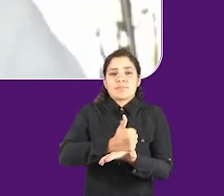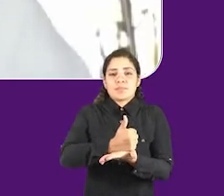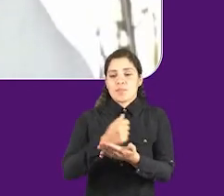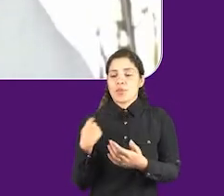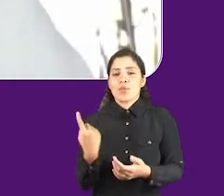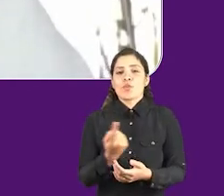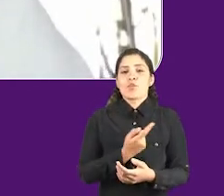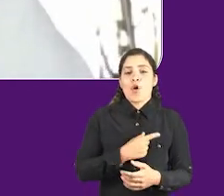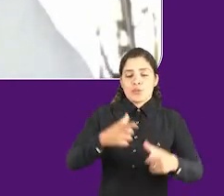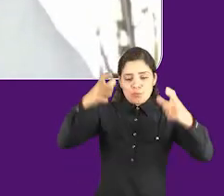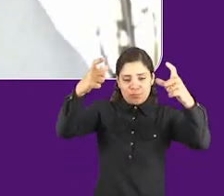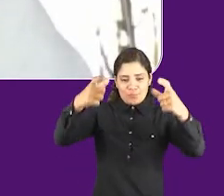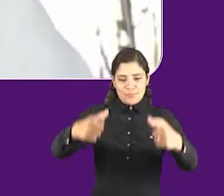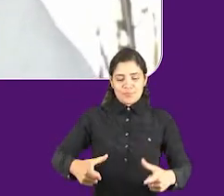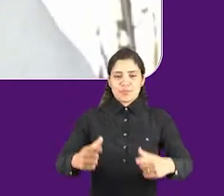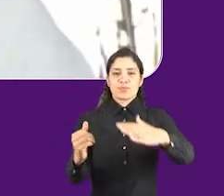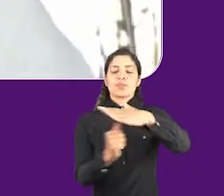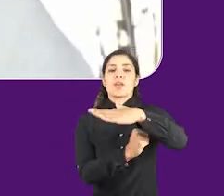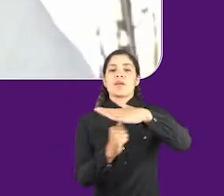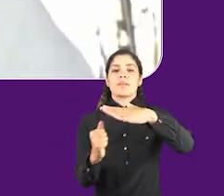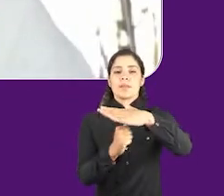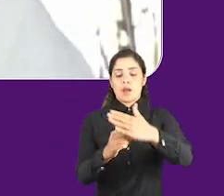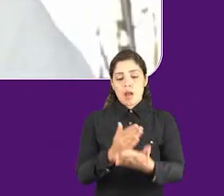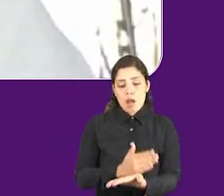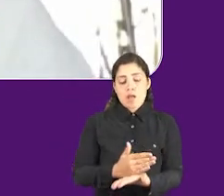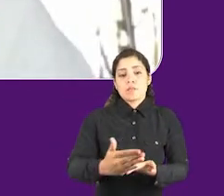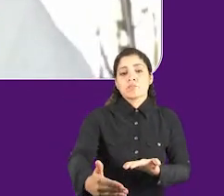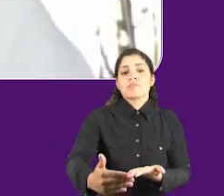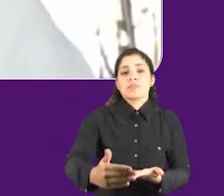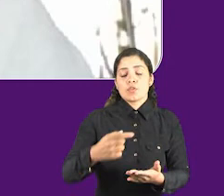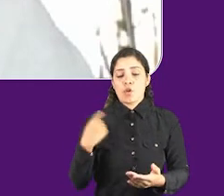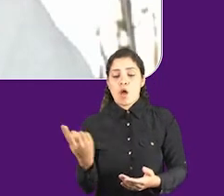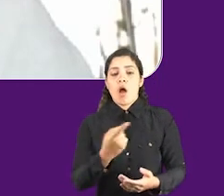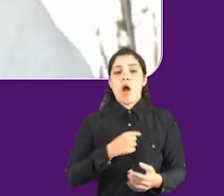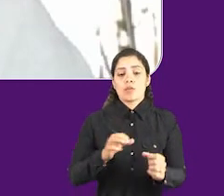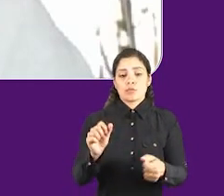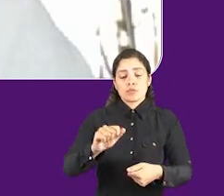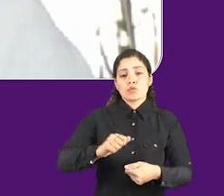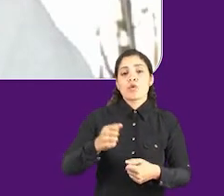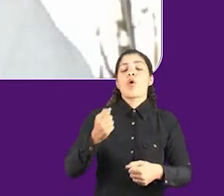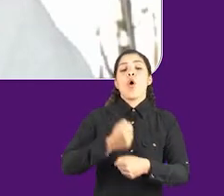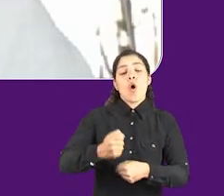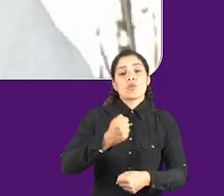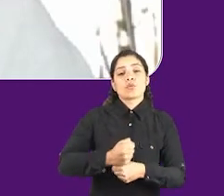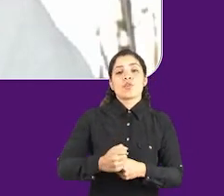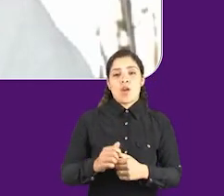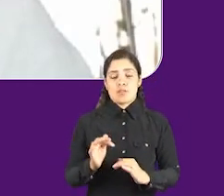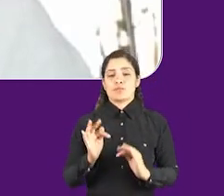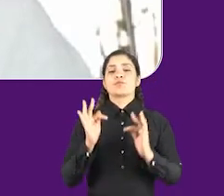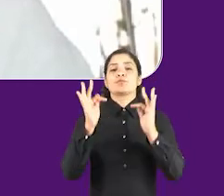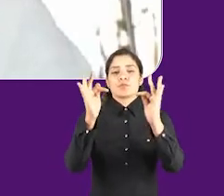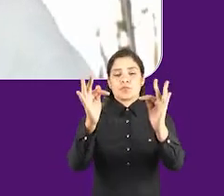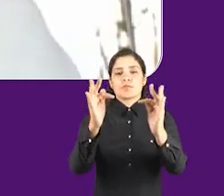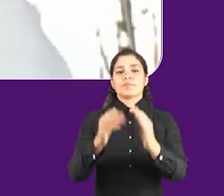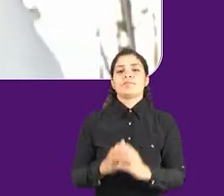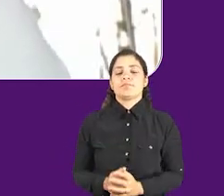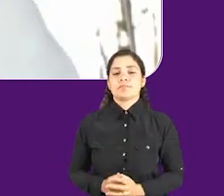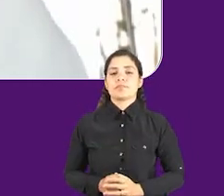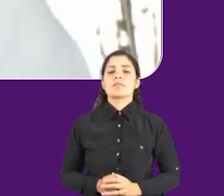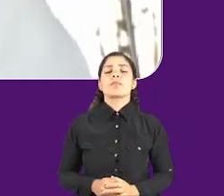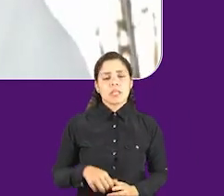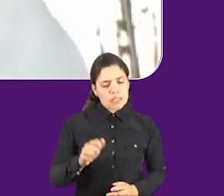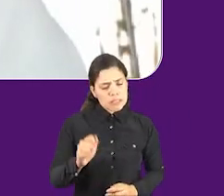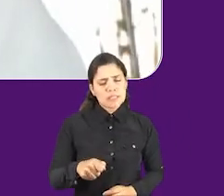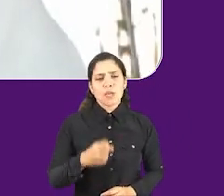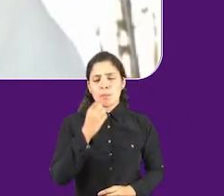foi tudo muito bem Quero te fazer uma Última Pergunta antes de passar a palavra para três convidados aqui que nos esperam para também fazer